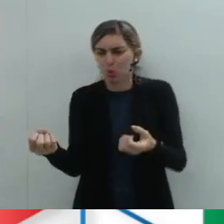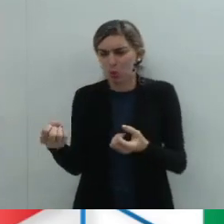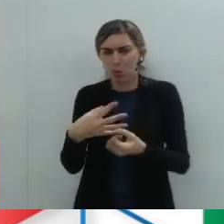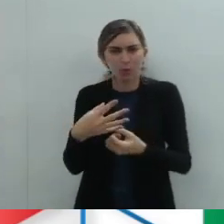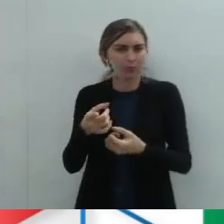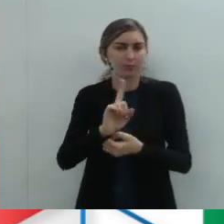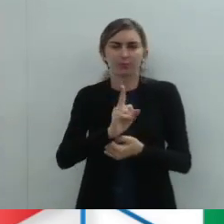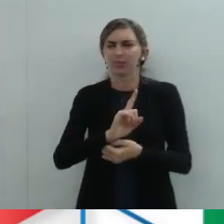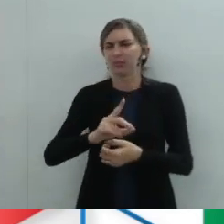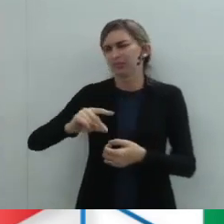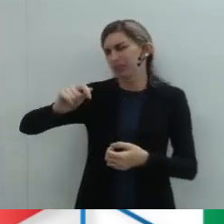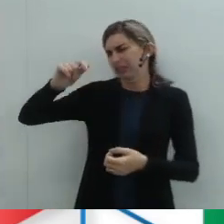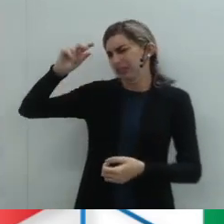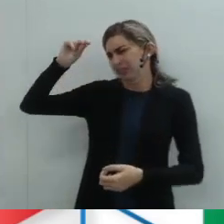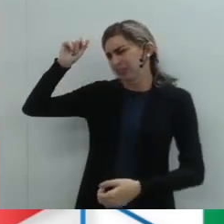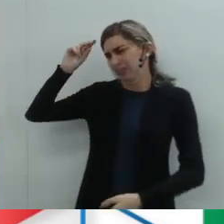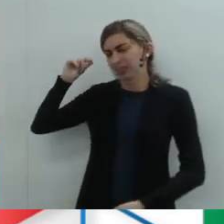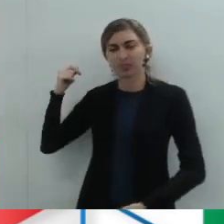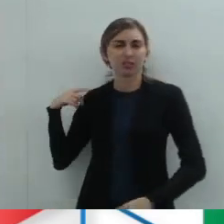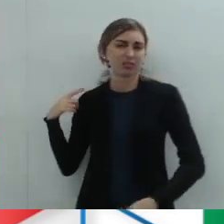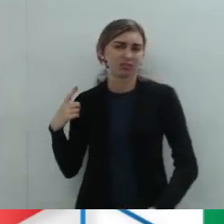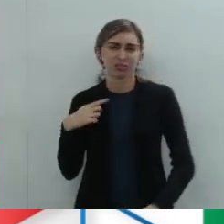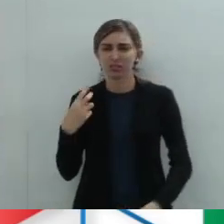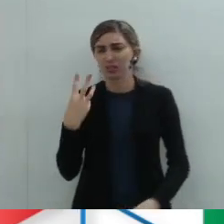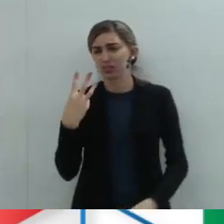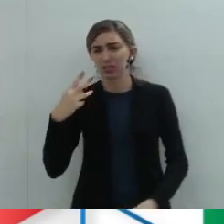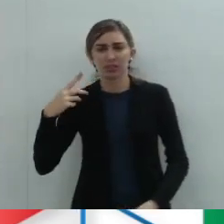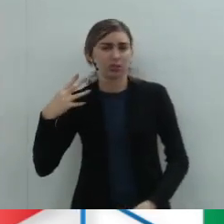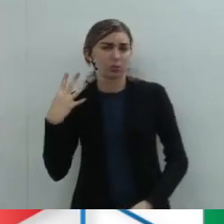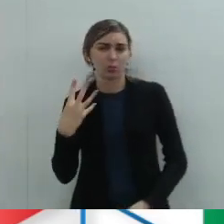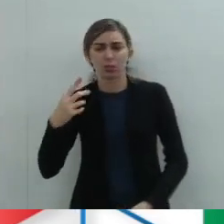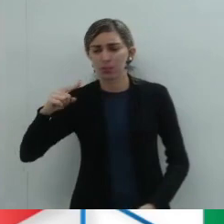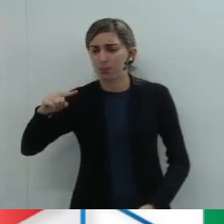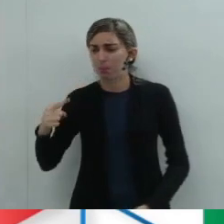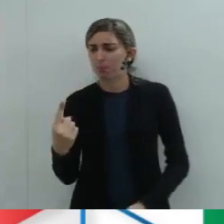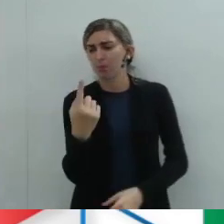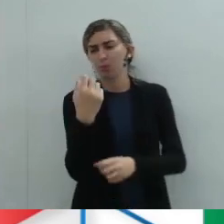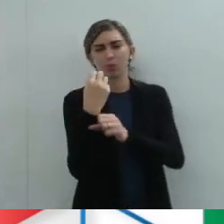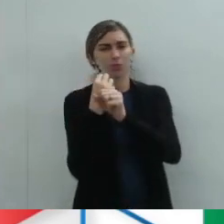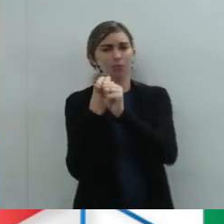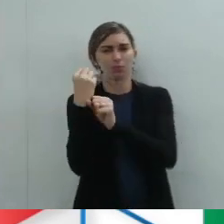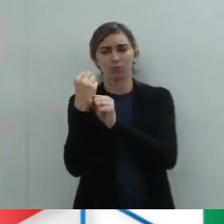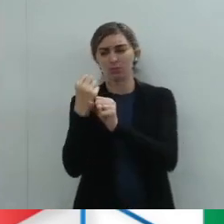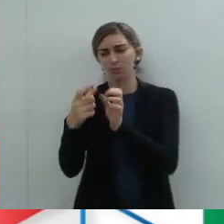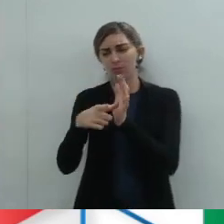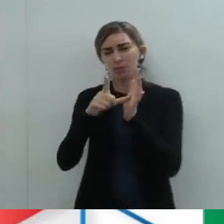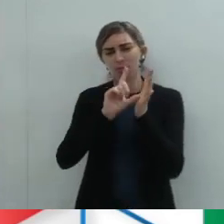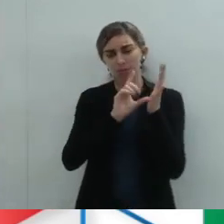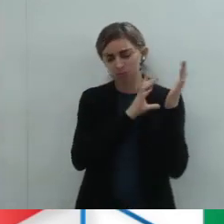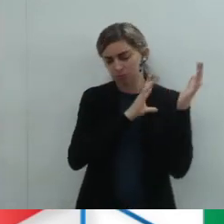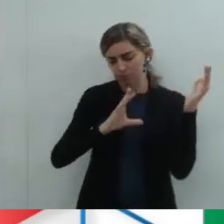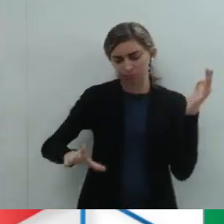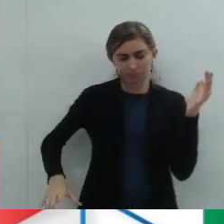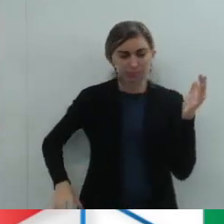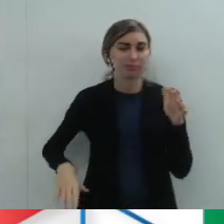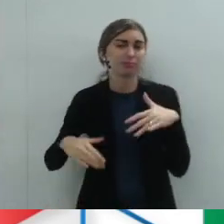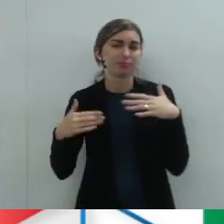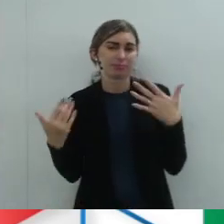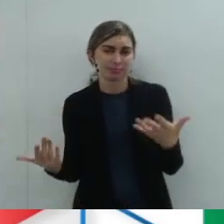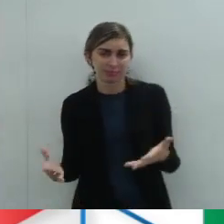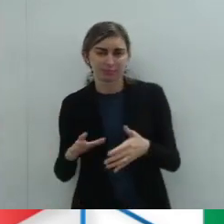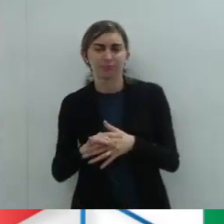Temos aí civilizações de 3 a 4 mil anos antes de Cristo, só para você ficar lembrado